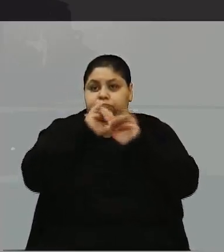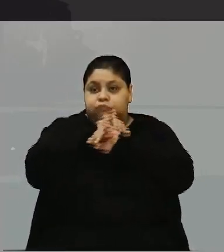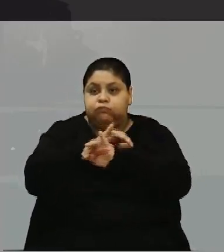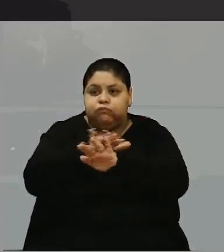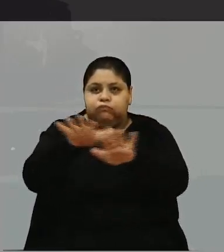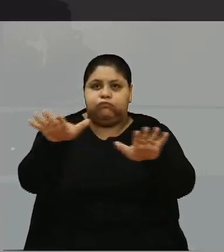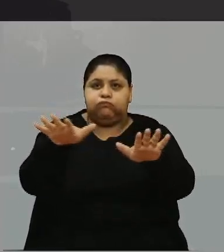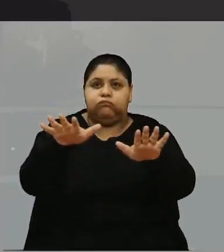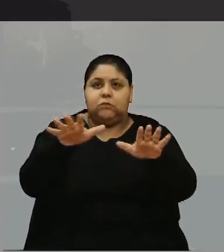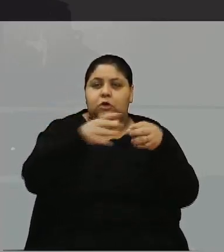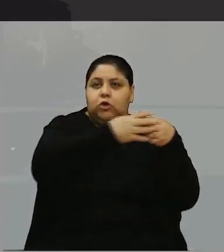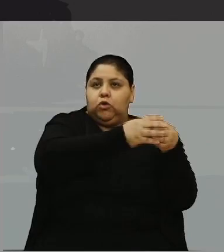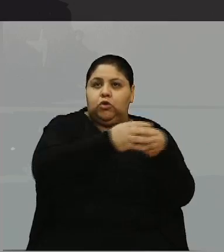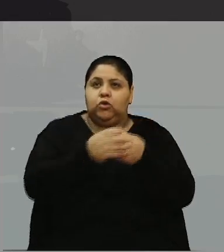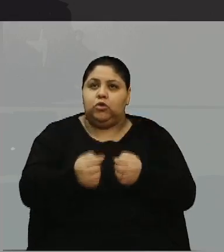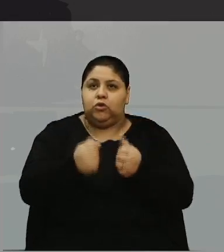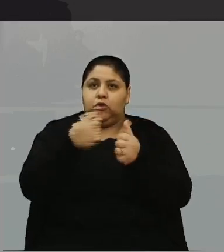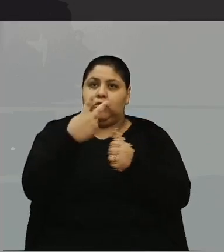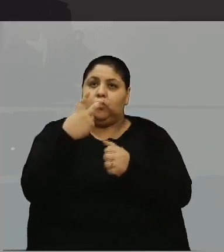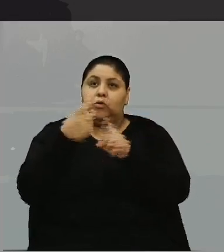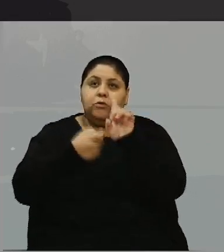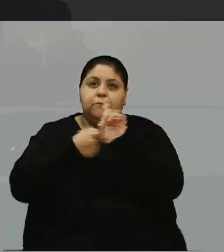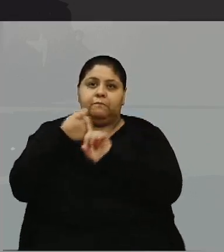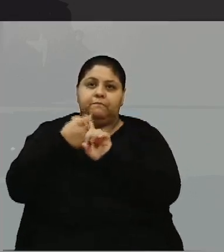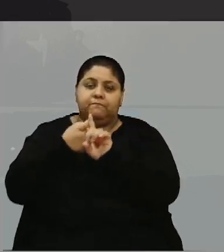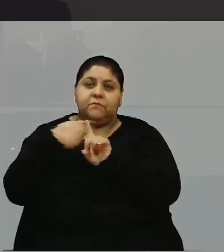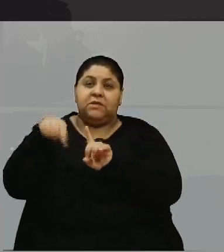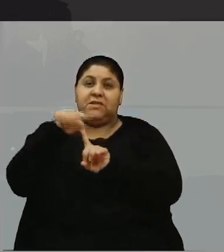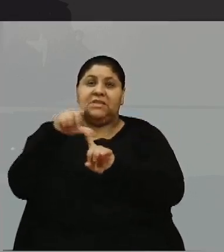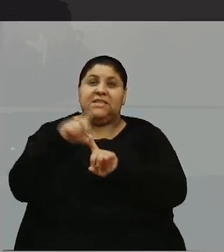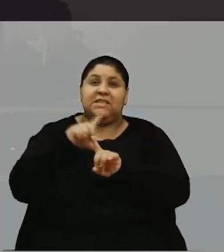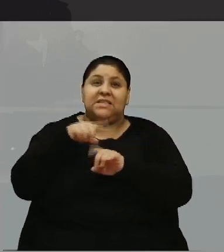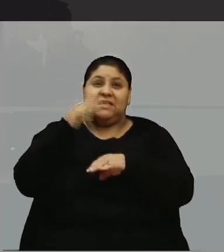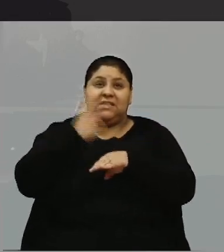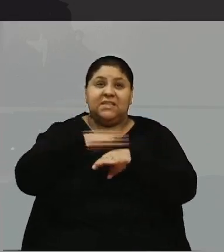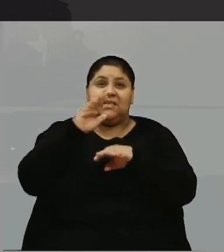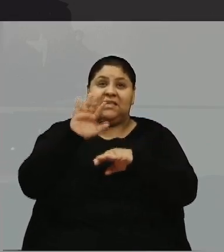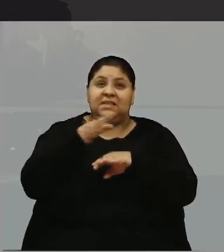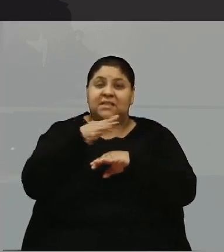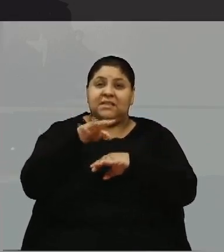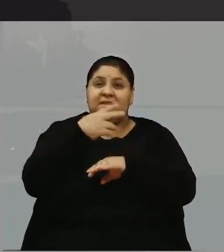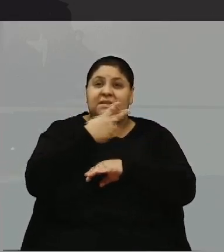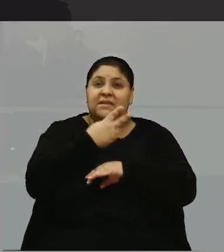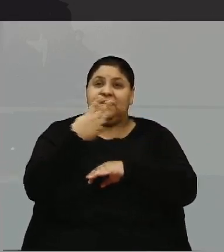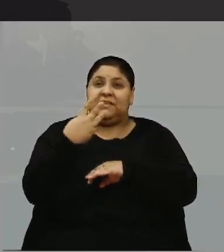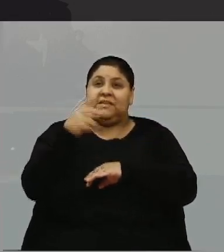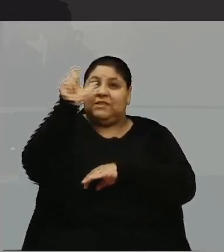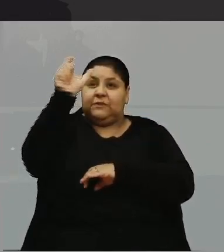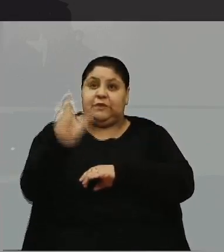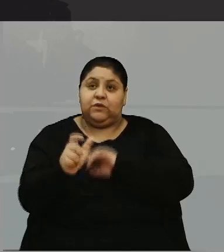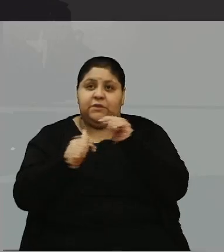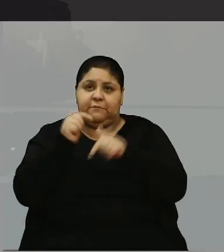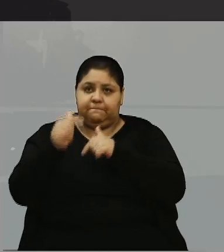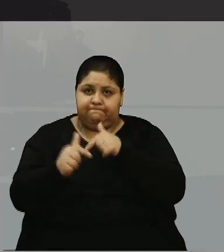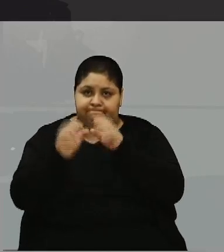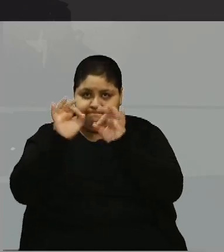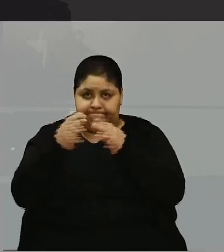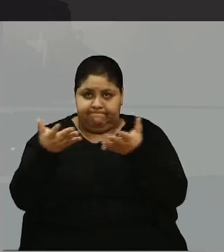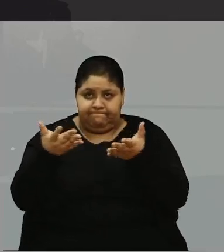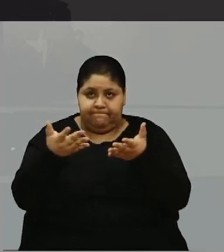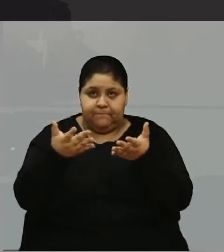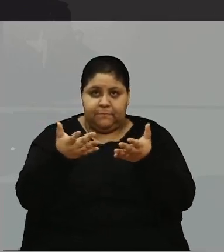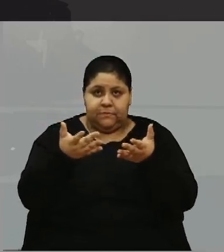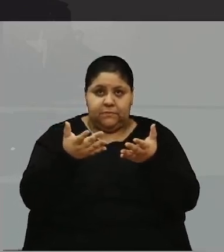grupo, então, quase 2 meses aí, a gente possui mais ou menos 33 pessoas no operacional, certo? Então, esses a gente